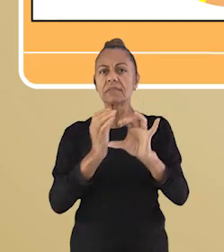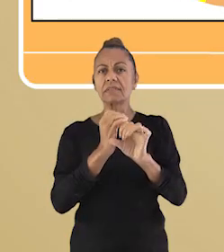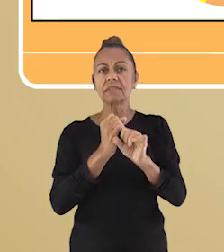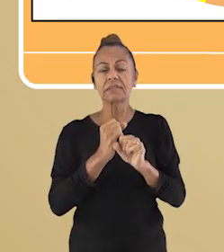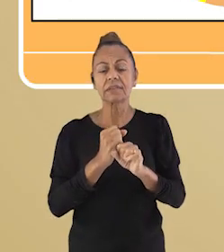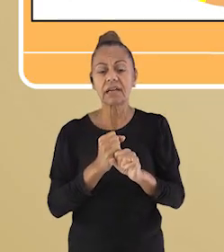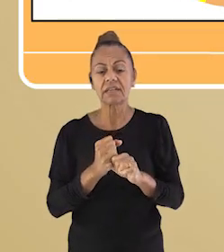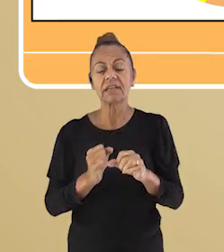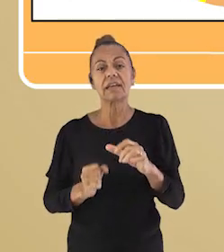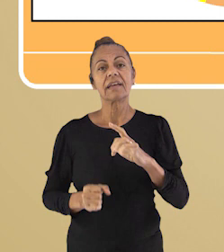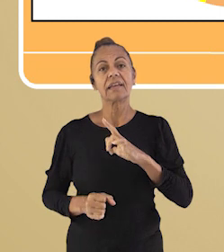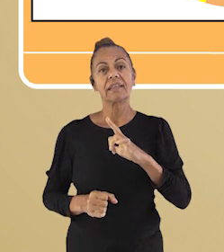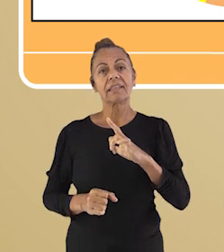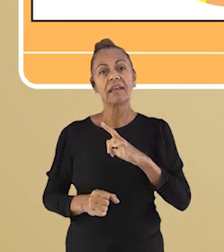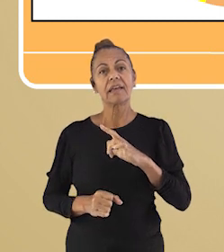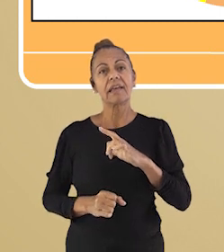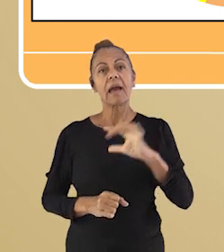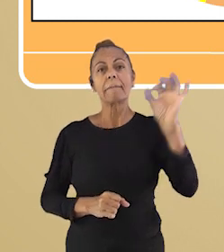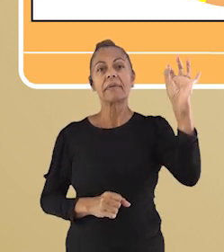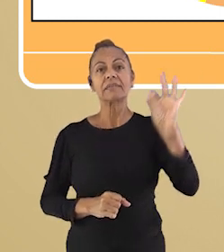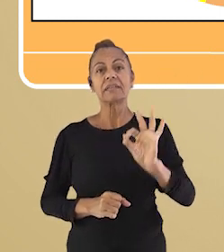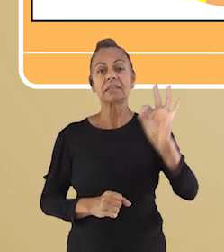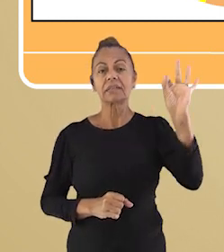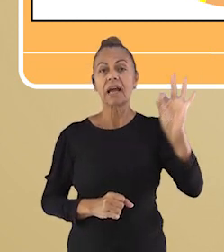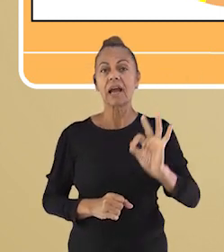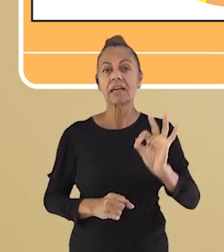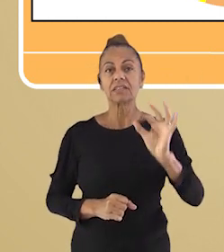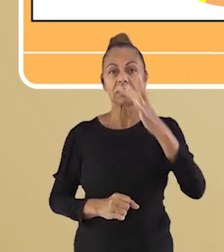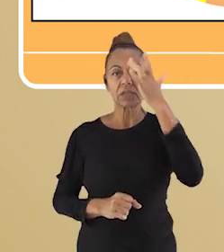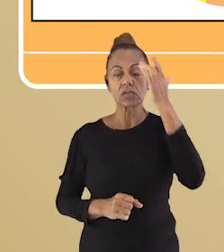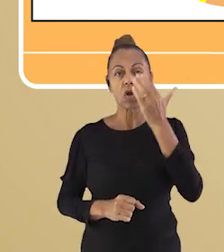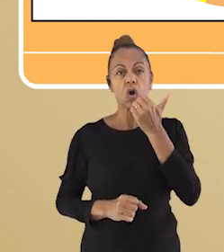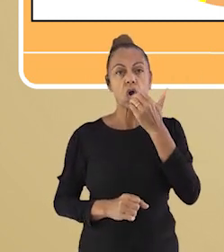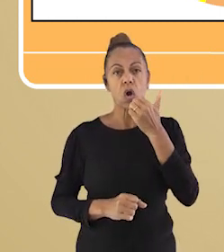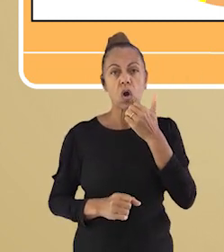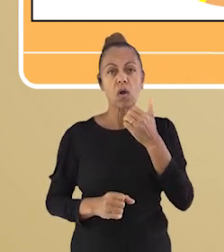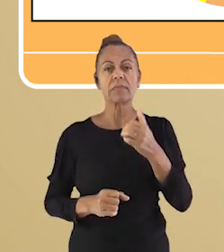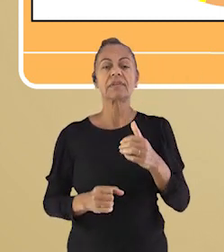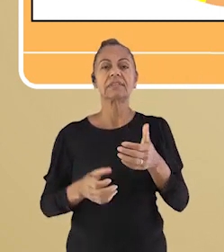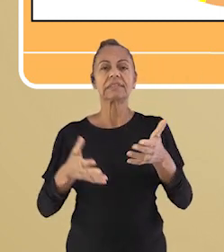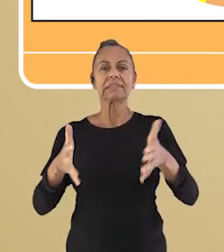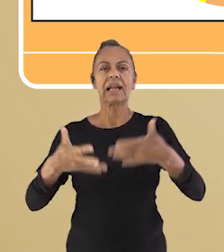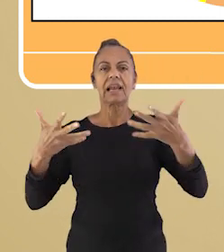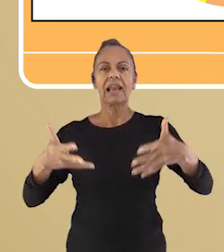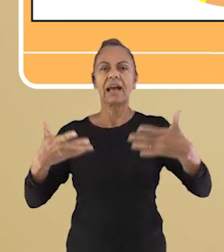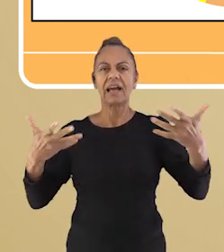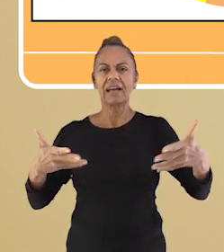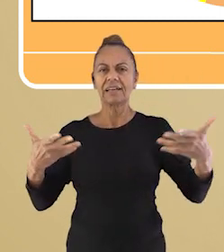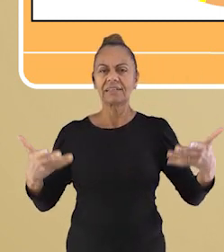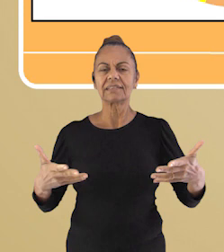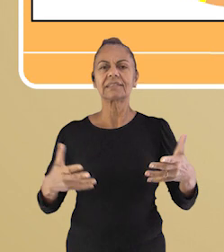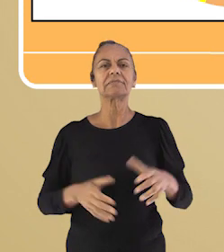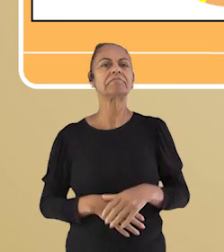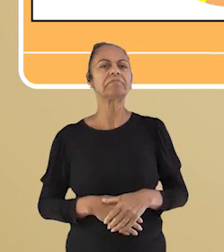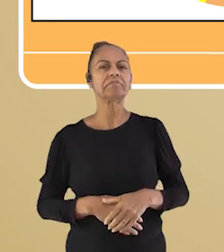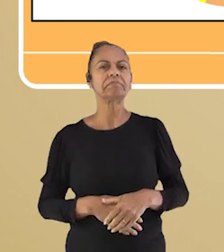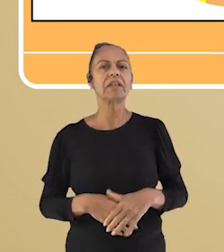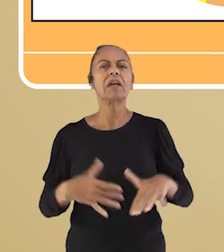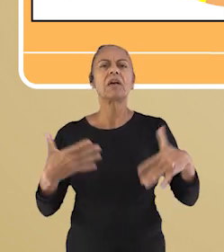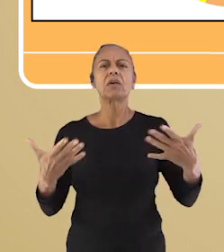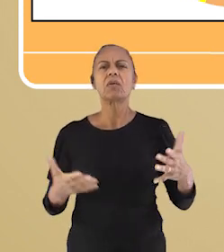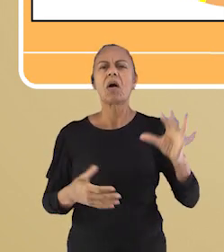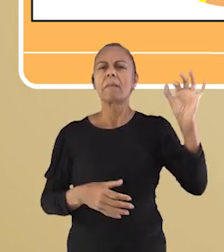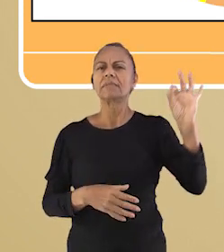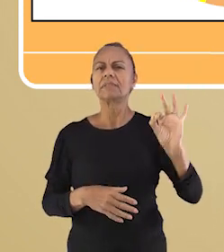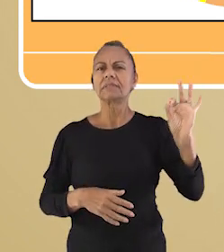respondam. Qual a porcentagem de pessoas que consomem saladas? Qual a porcentagem de